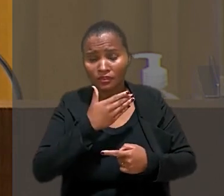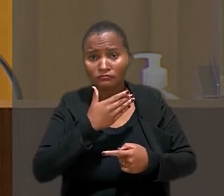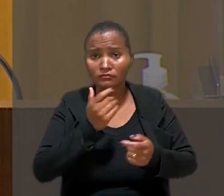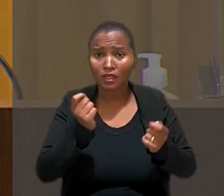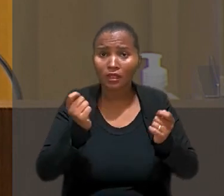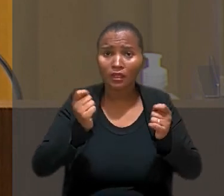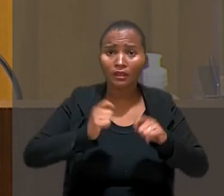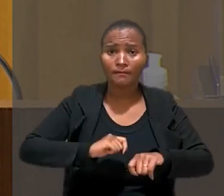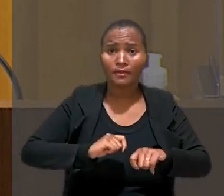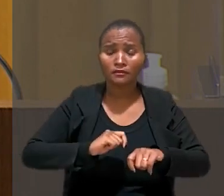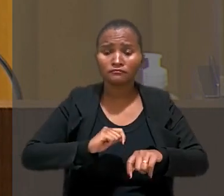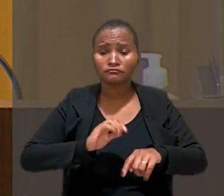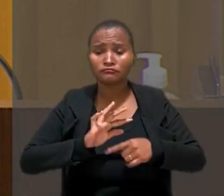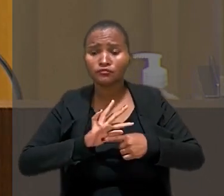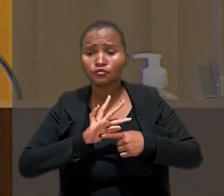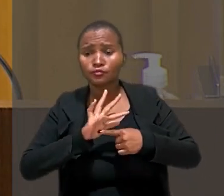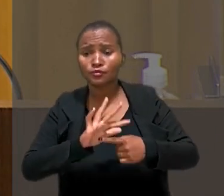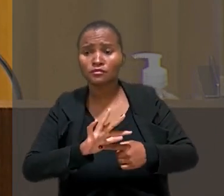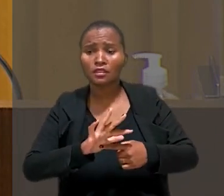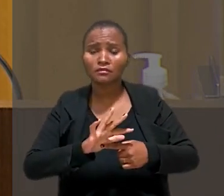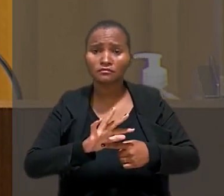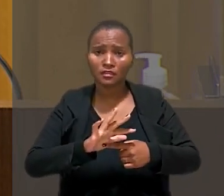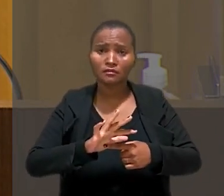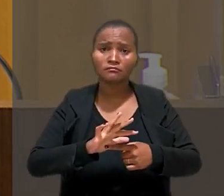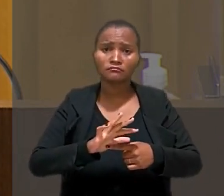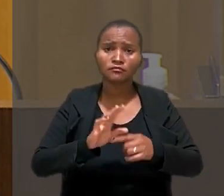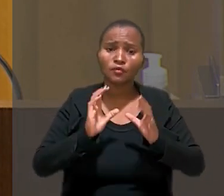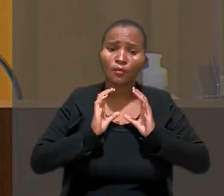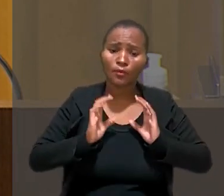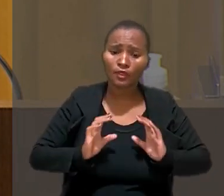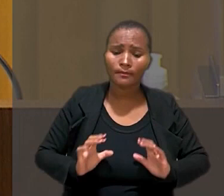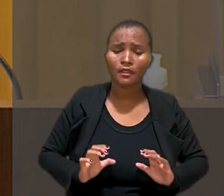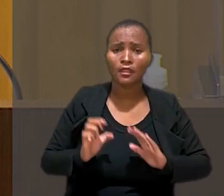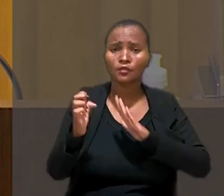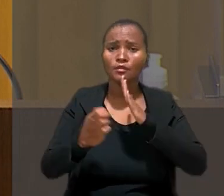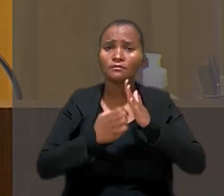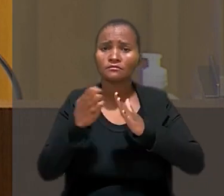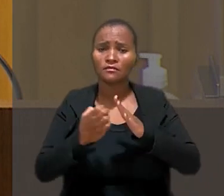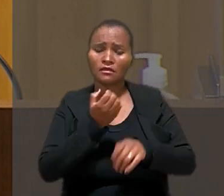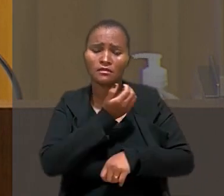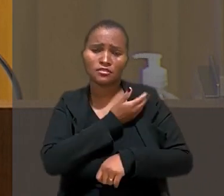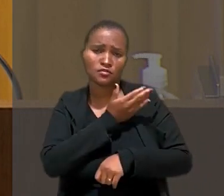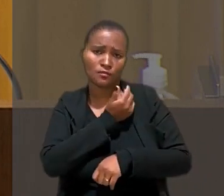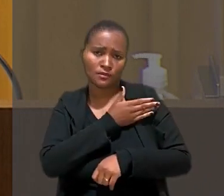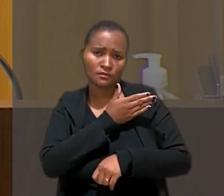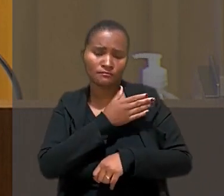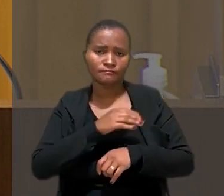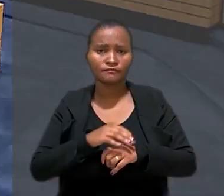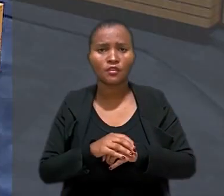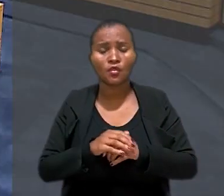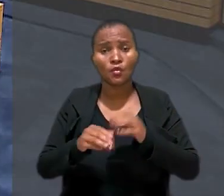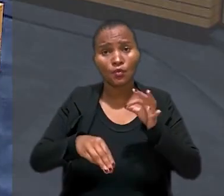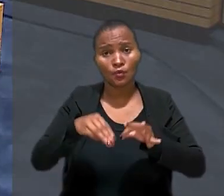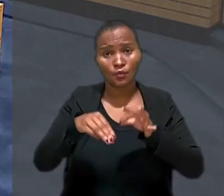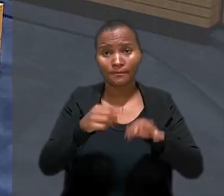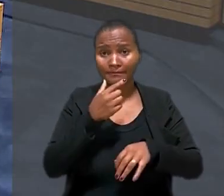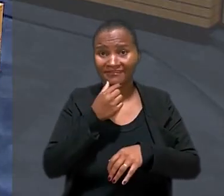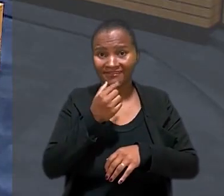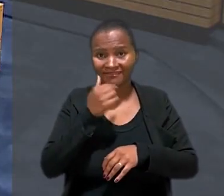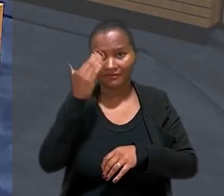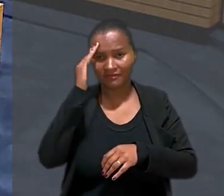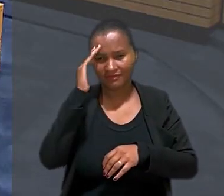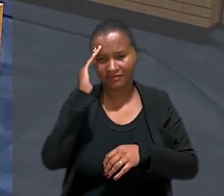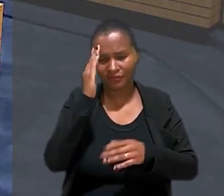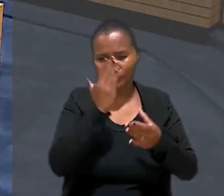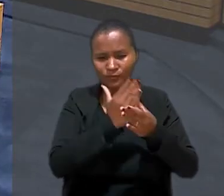seria capaz de elidir a presunção relativa de que se cuidou de conduta empresarial discriminatória. O ministro